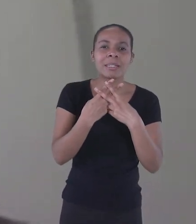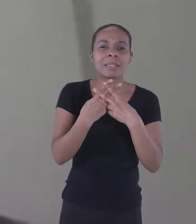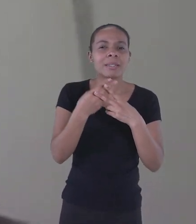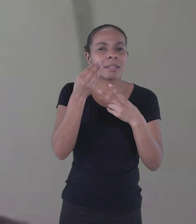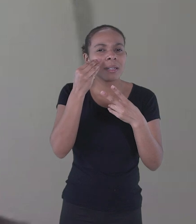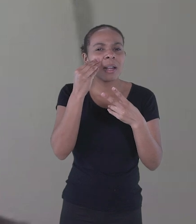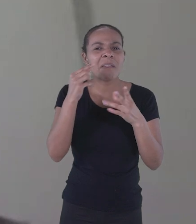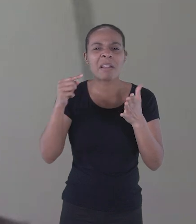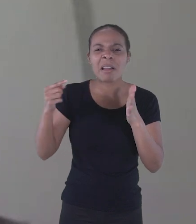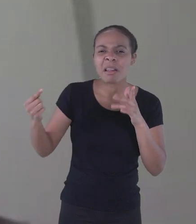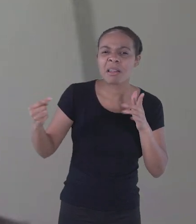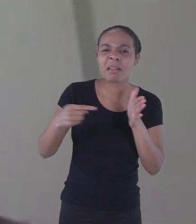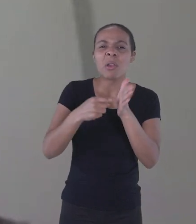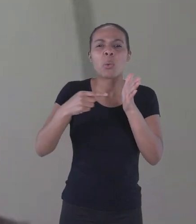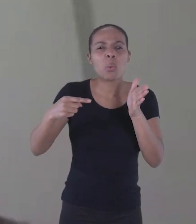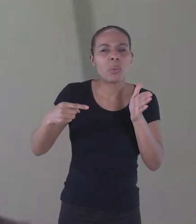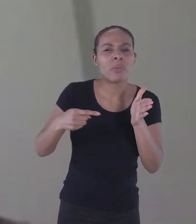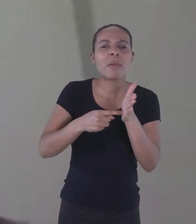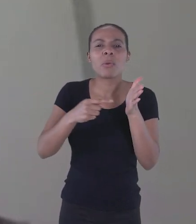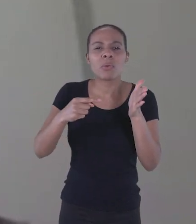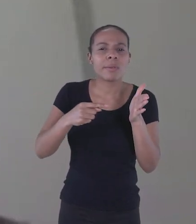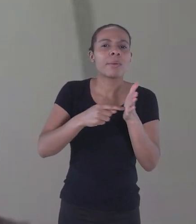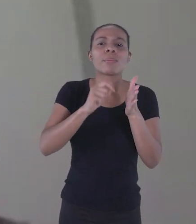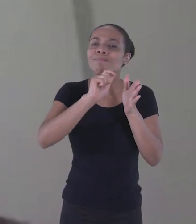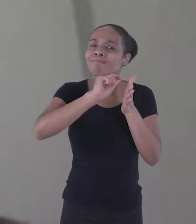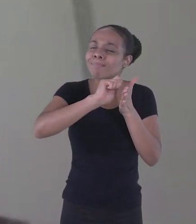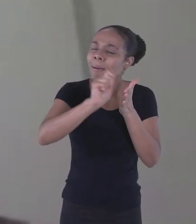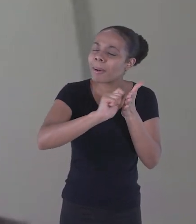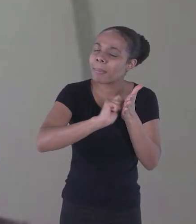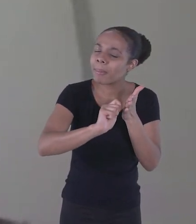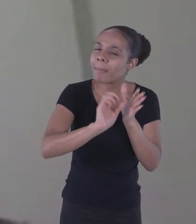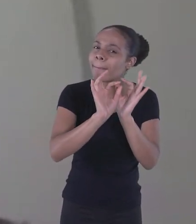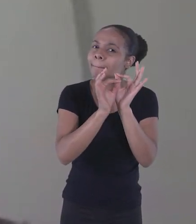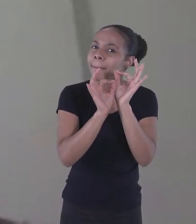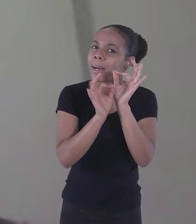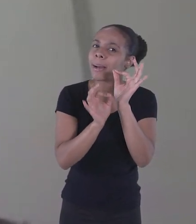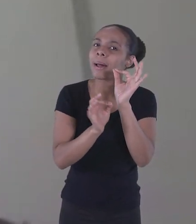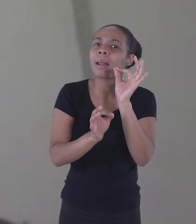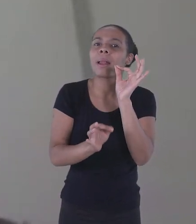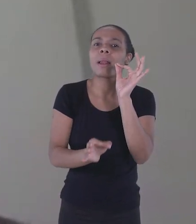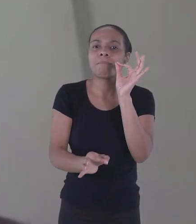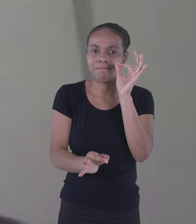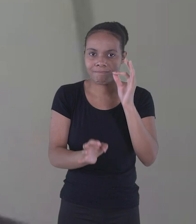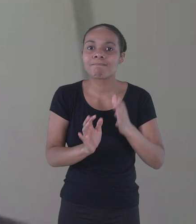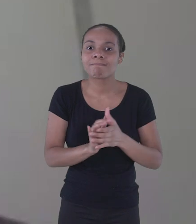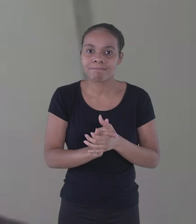eram traduzidas, chegaram ao exterior. Aliás, foram publicadas primeiro na Europa do que no Brasil.